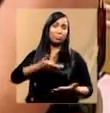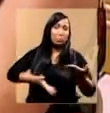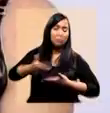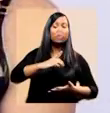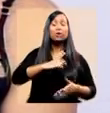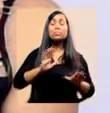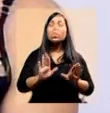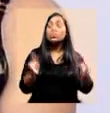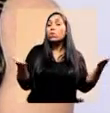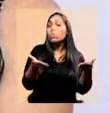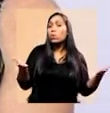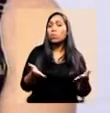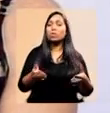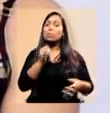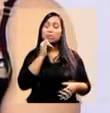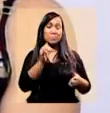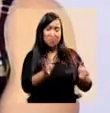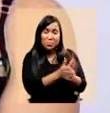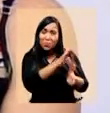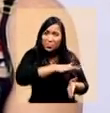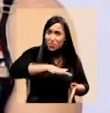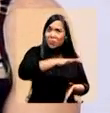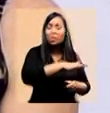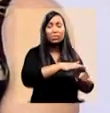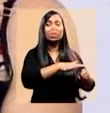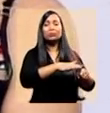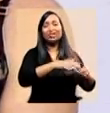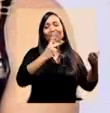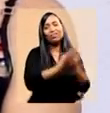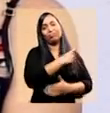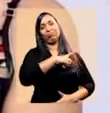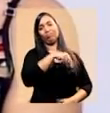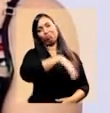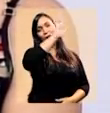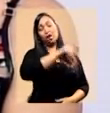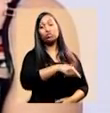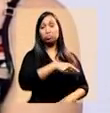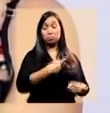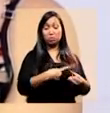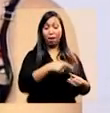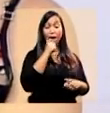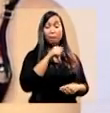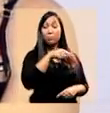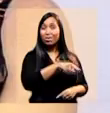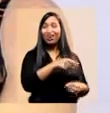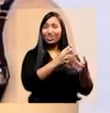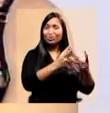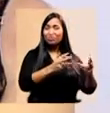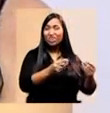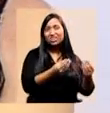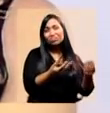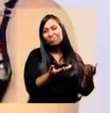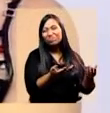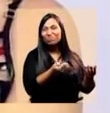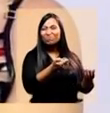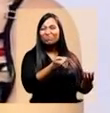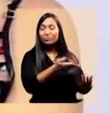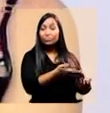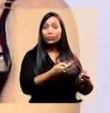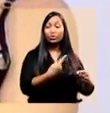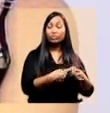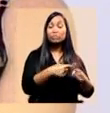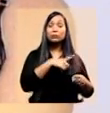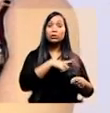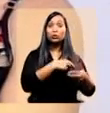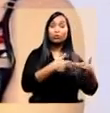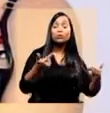com isso. Agora, a classe mais humilde, obviamente, é mais provocada. E a mulher, as perdas são menores também. Às